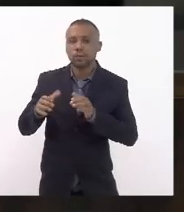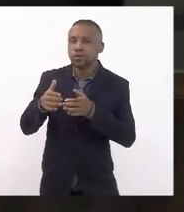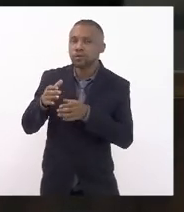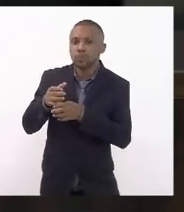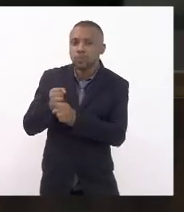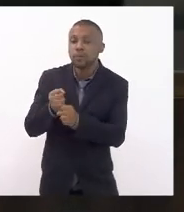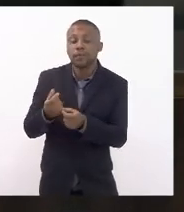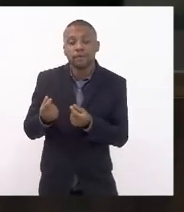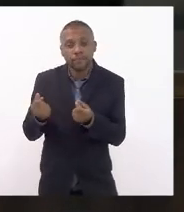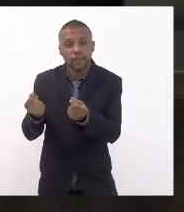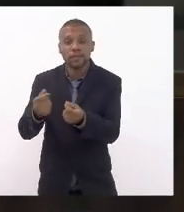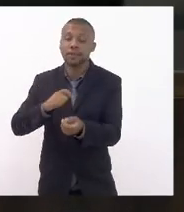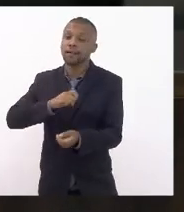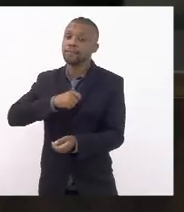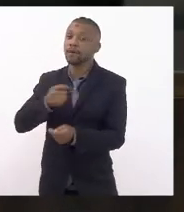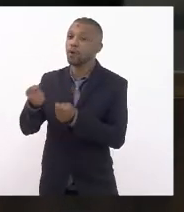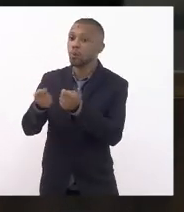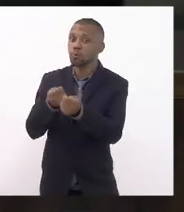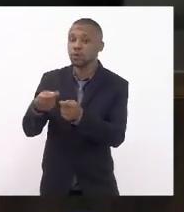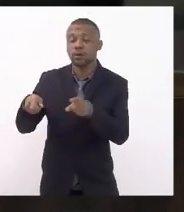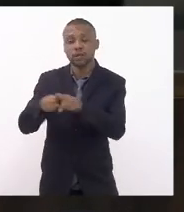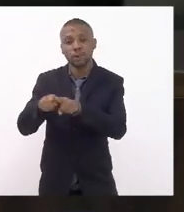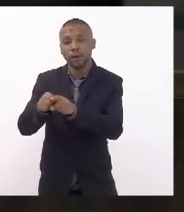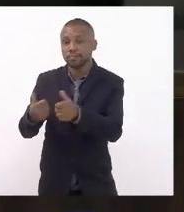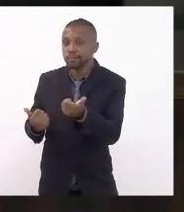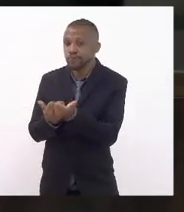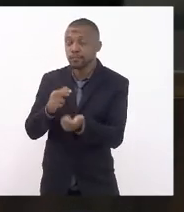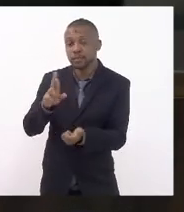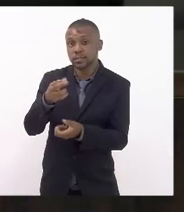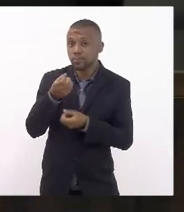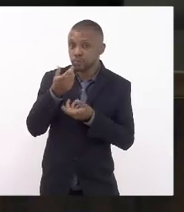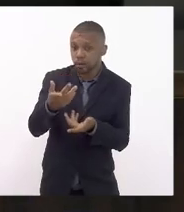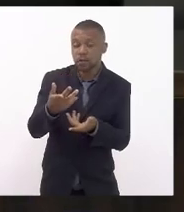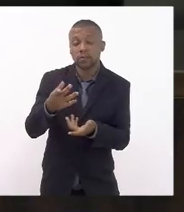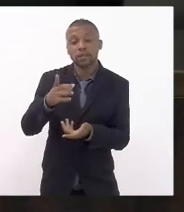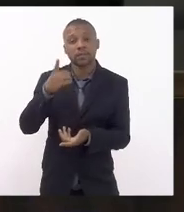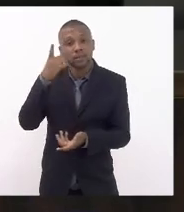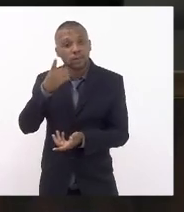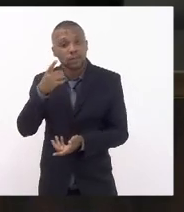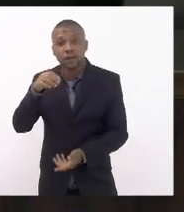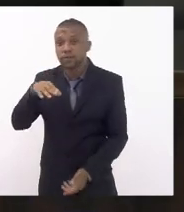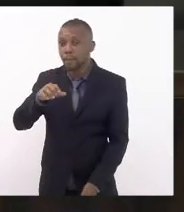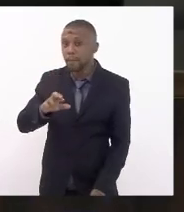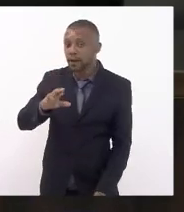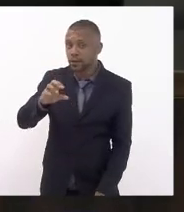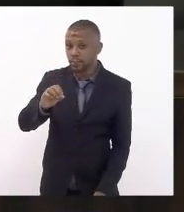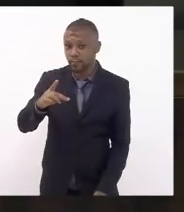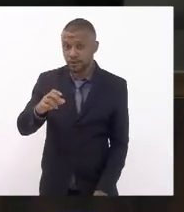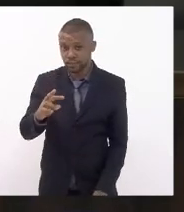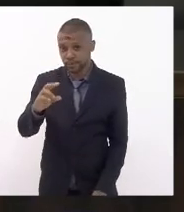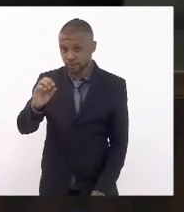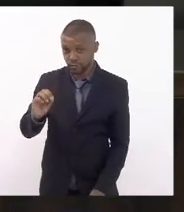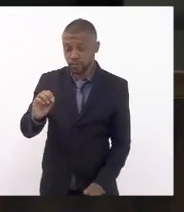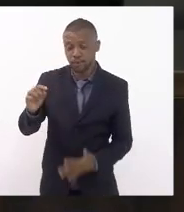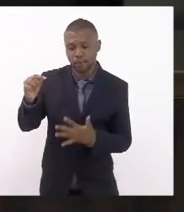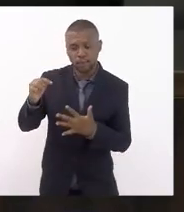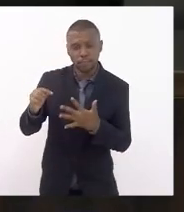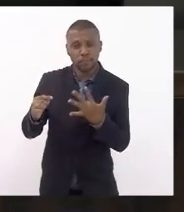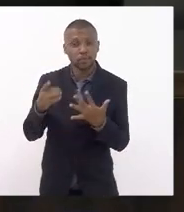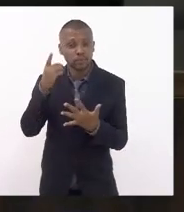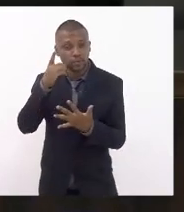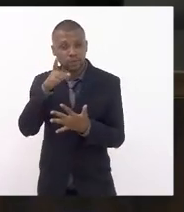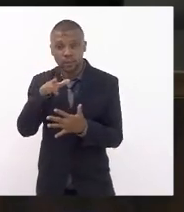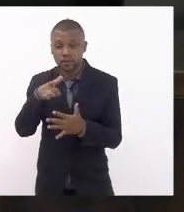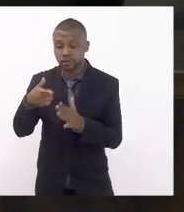finanças, fiscalização financeira e controle, favorável. Em relatores, deputado Márcio Pacheco, enfermeira Rejane, Chico Machado, Valdeque Carneiro, Marta Rocha e Eliomar